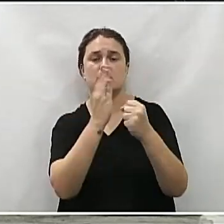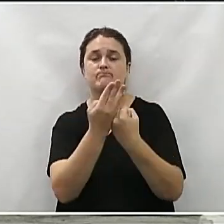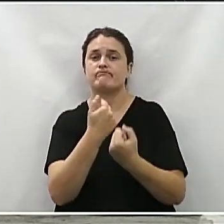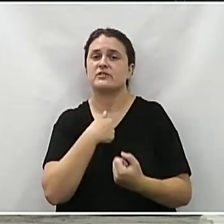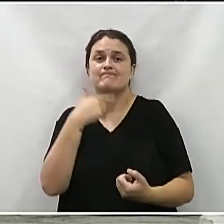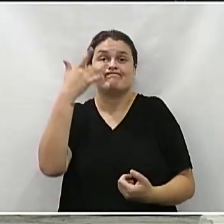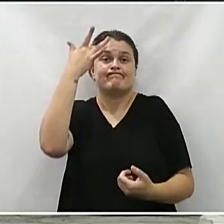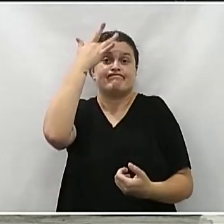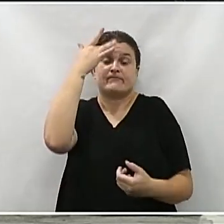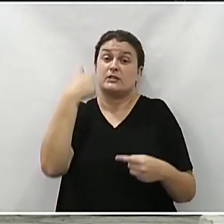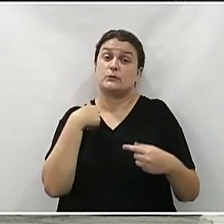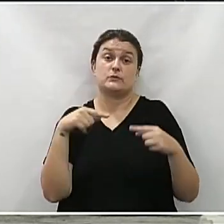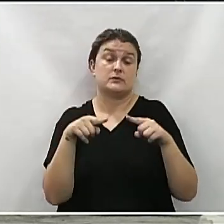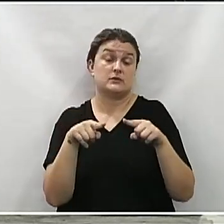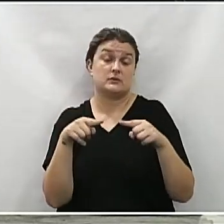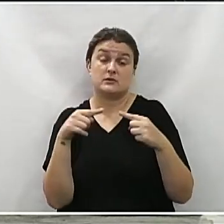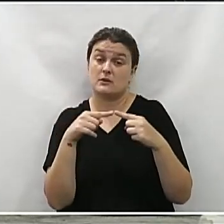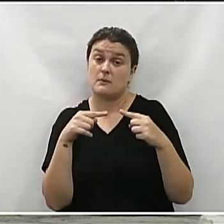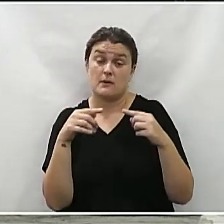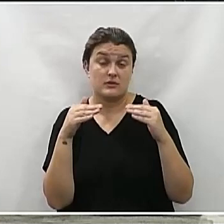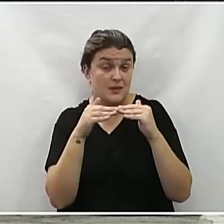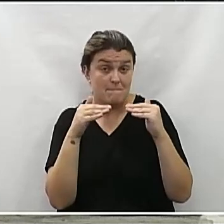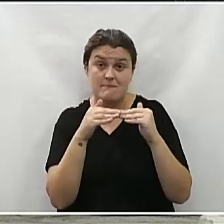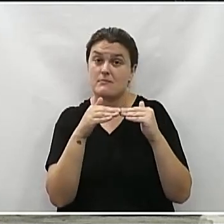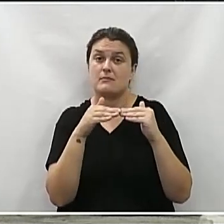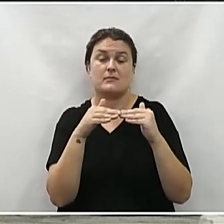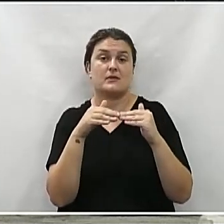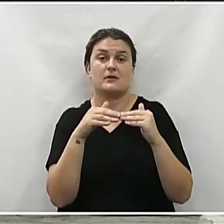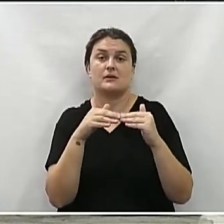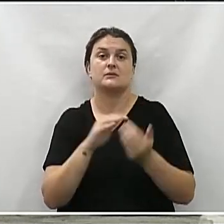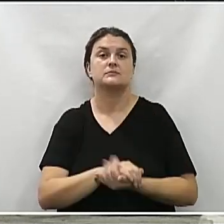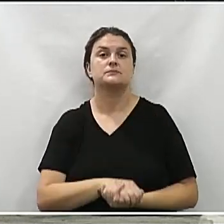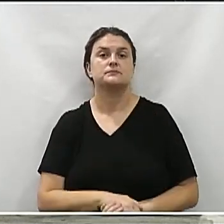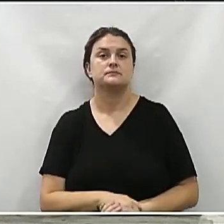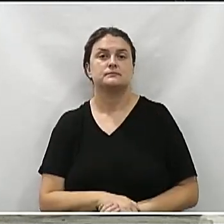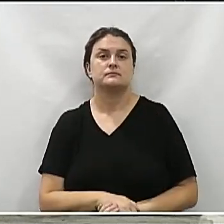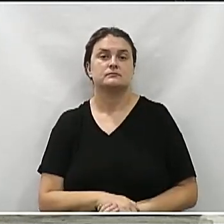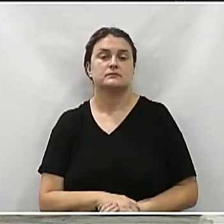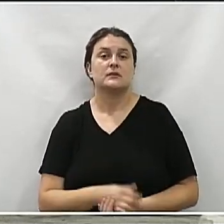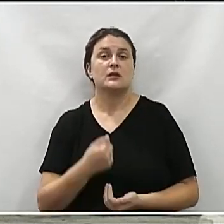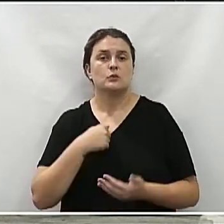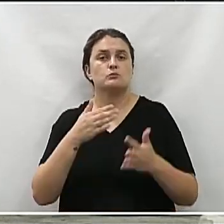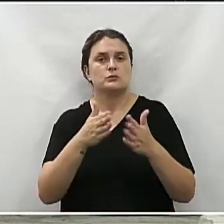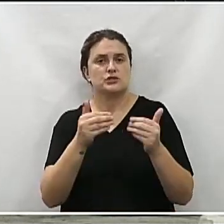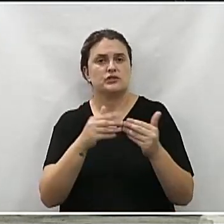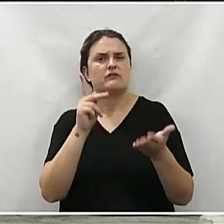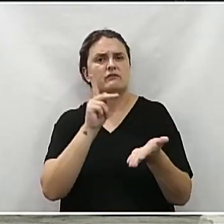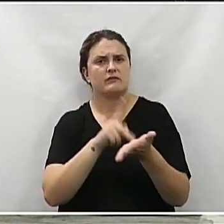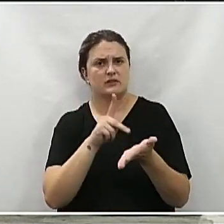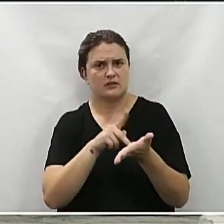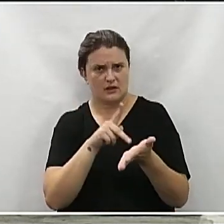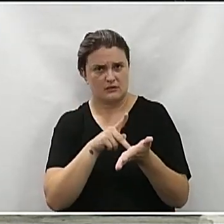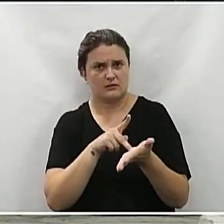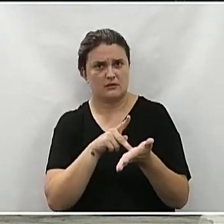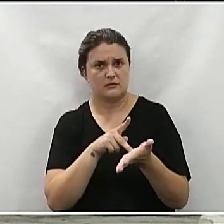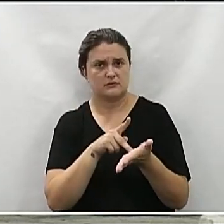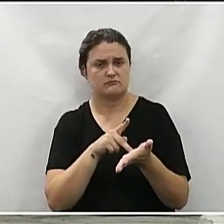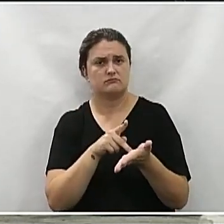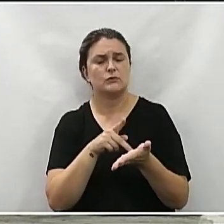indignação né com o presidente de todas as associações e peço realmente que